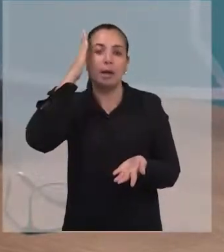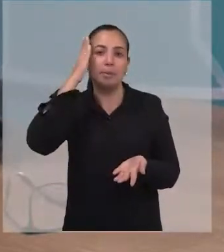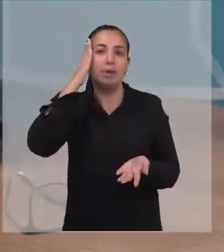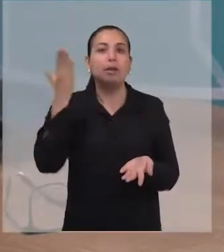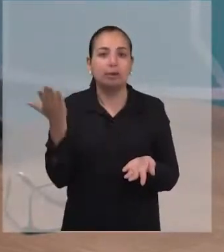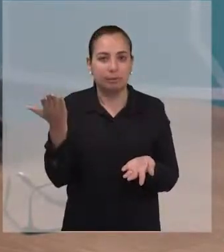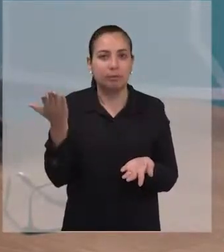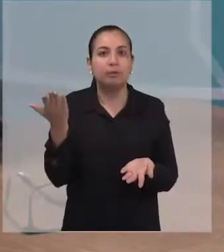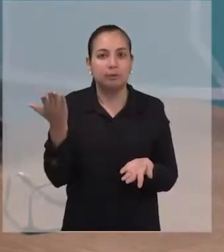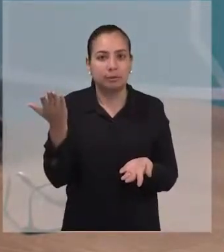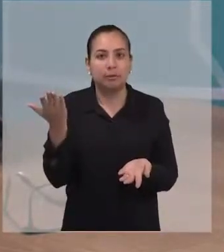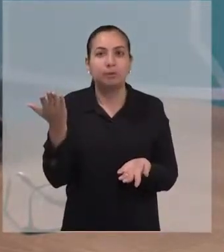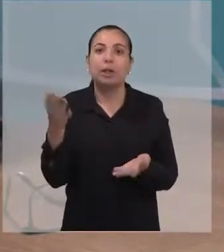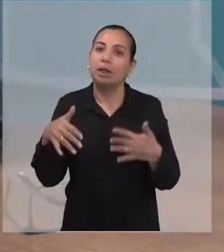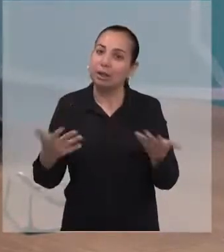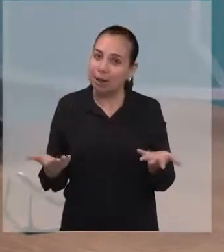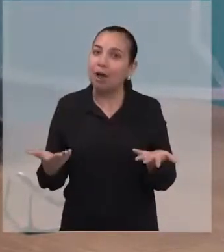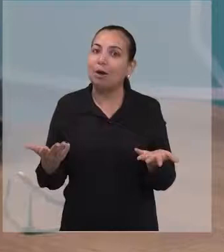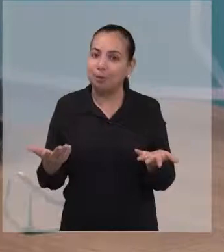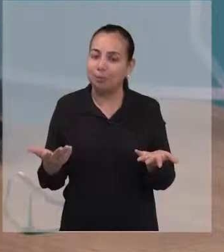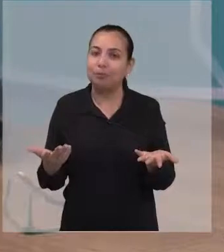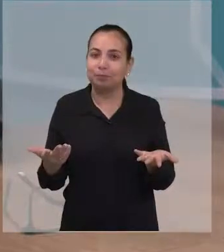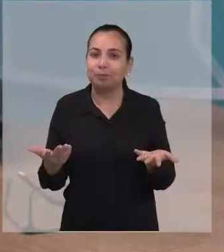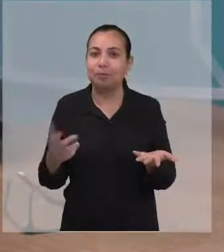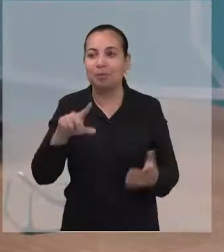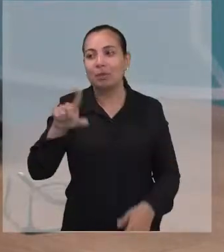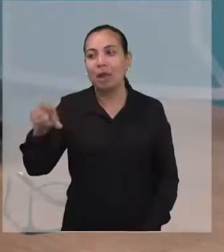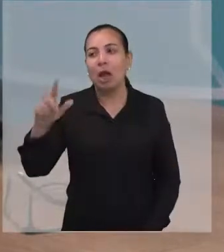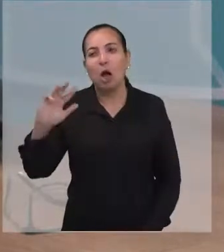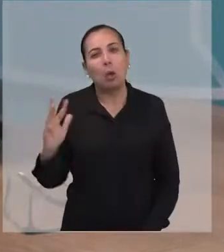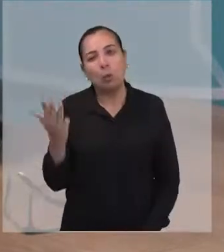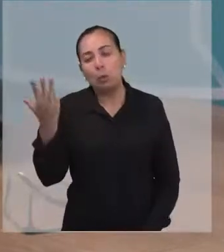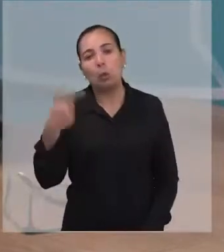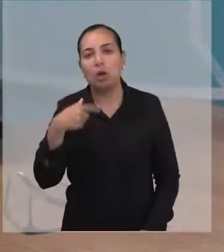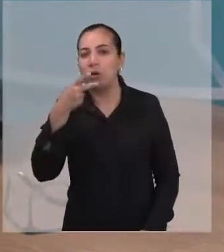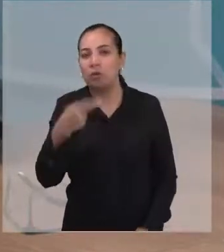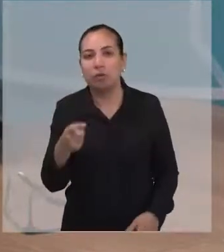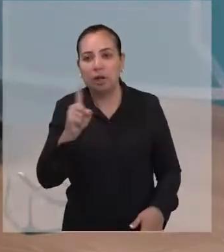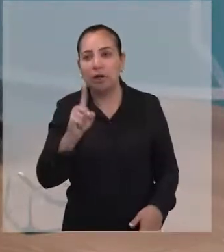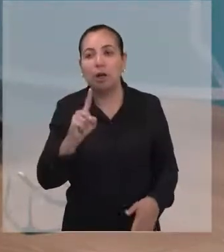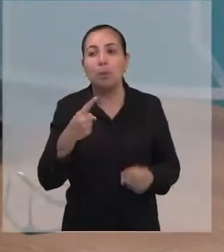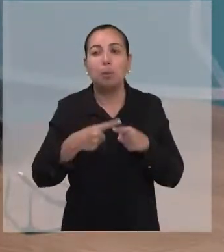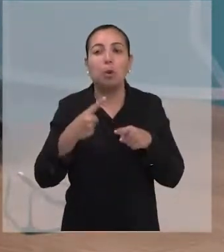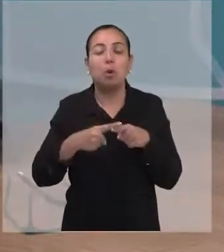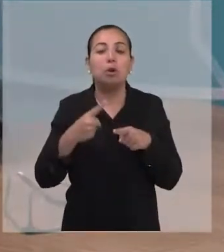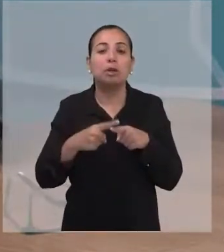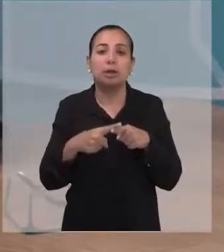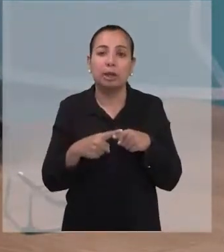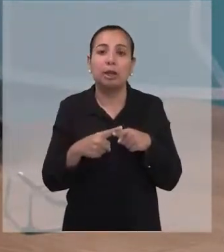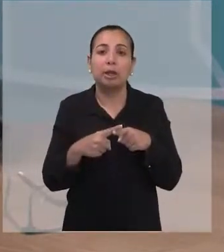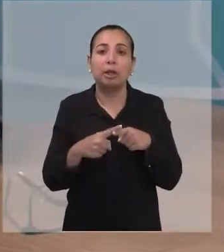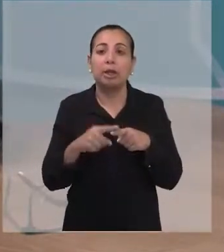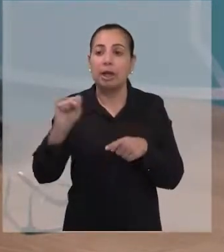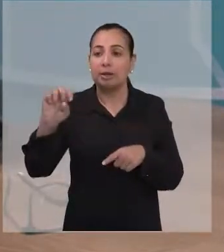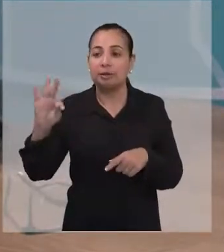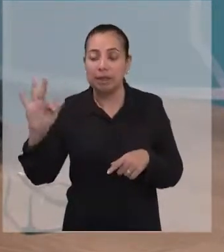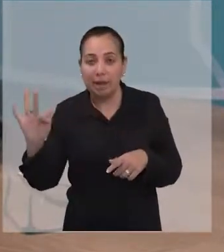Então, condução coercitiva do Lula, não vou discutir, permitia-se na época, hoje o Supremo depois